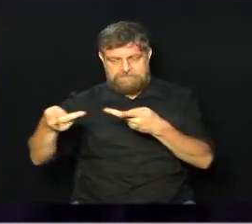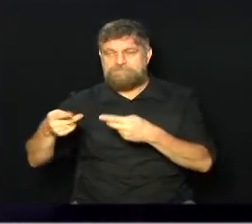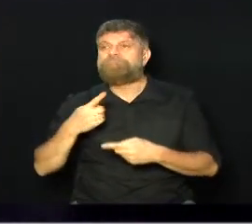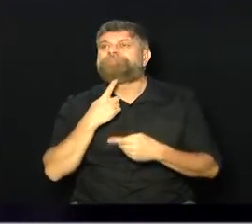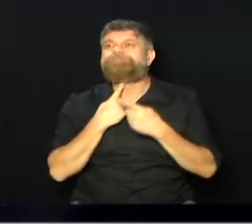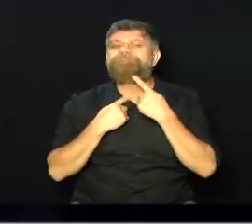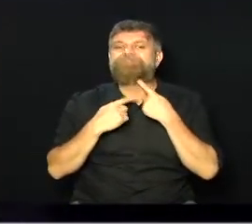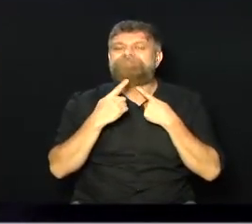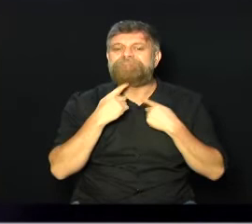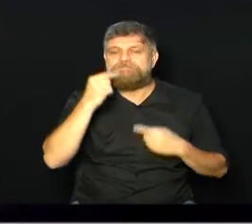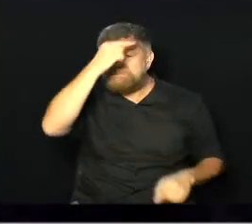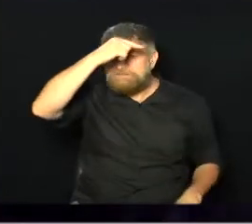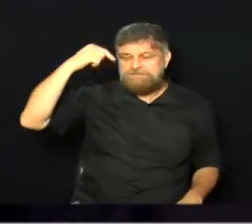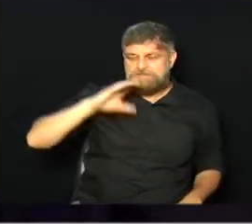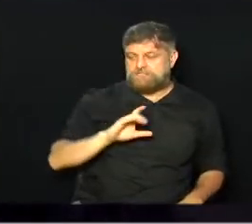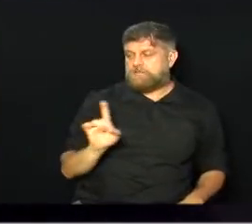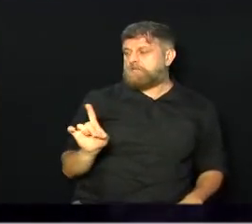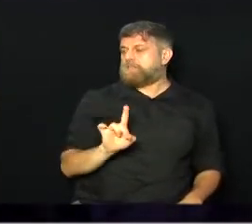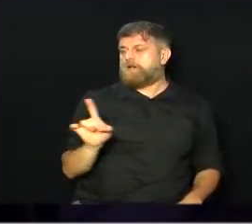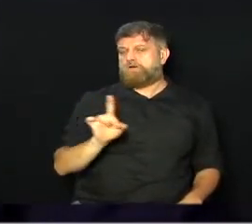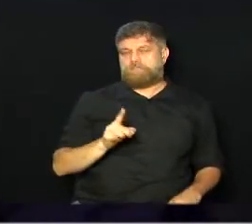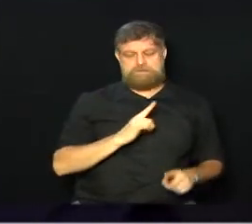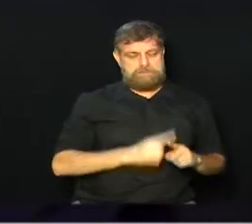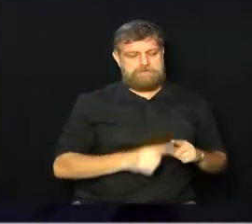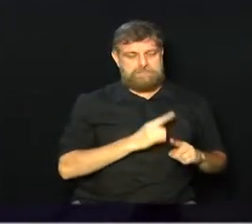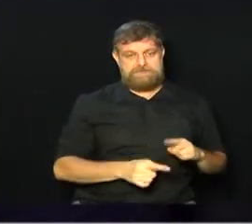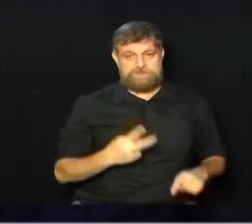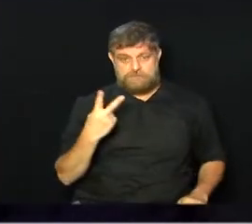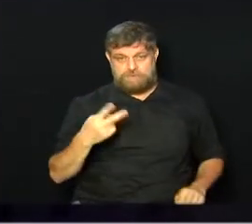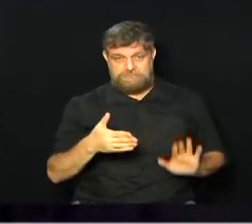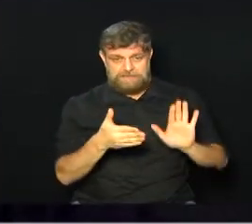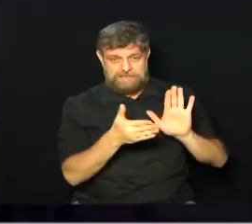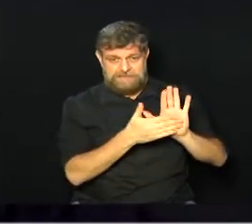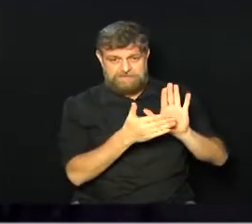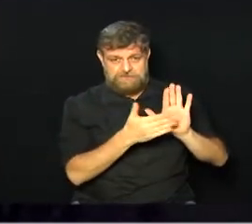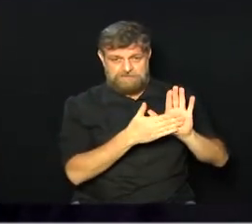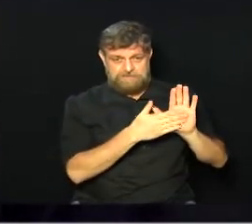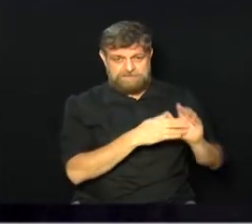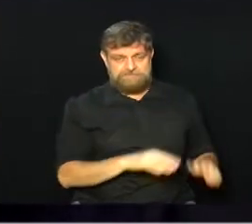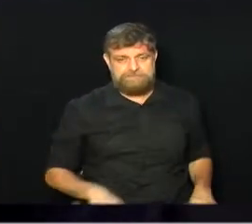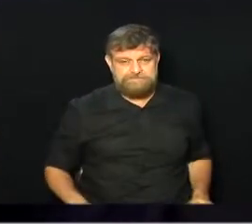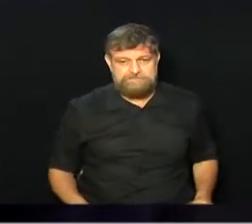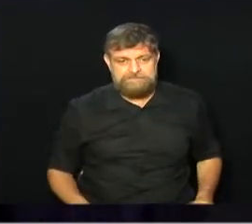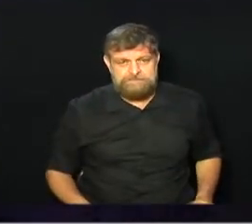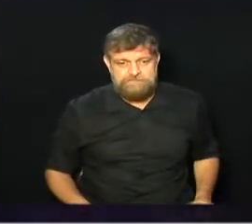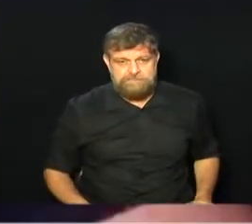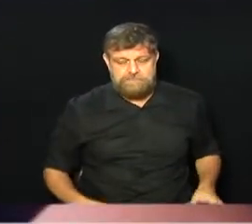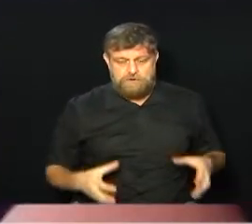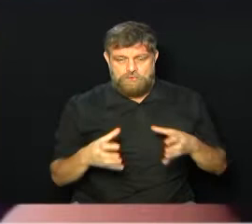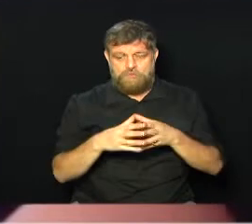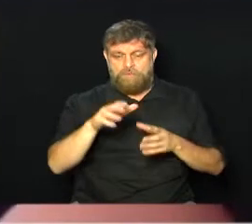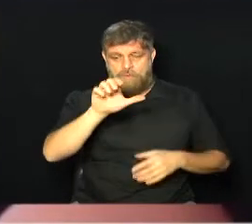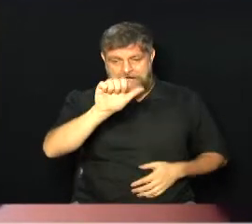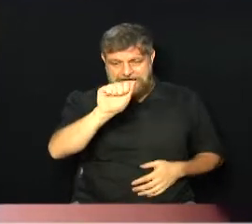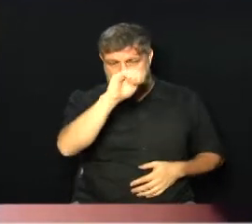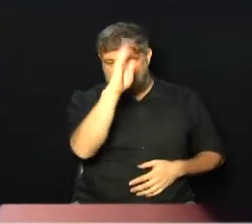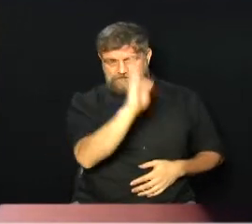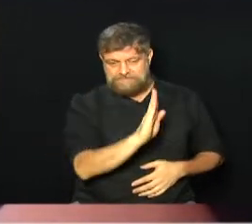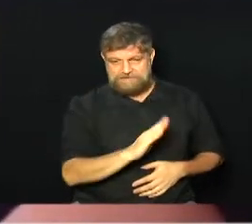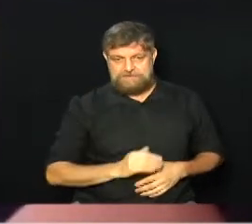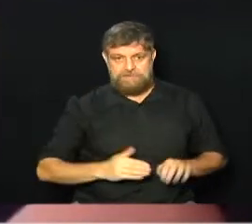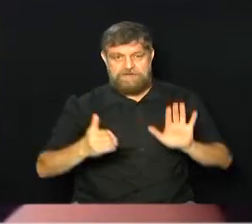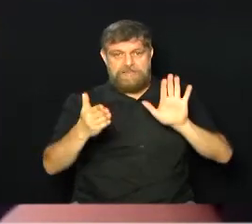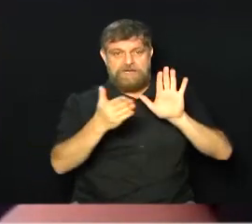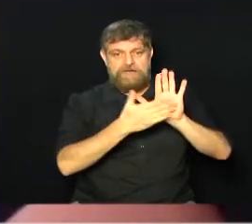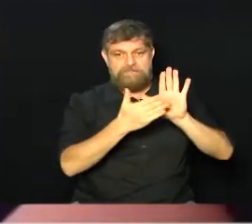São Caetano falou não, não, não. Aí tinha 2 propostas de clube de Série A do Brasil. E chegou uma proposta do